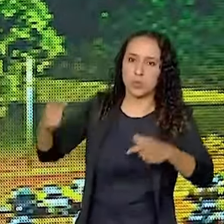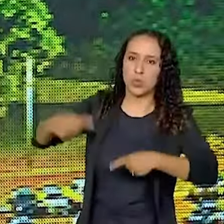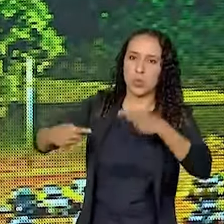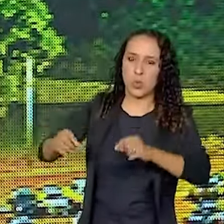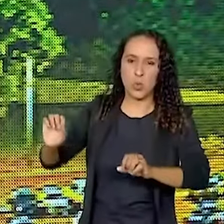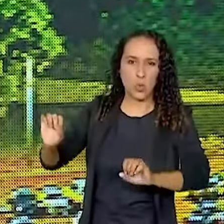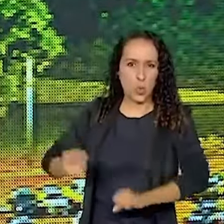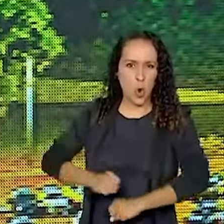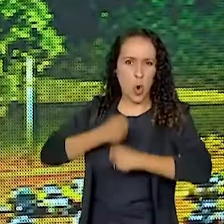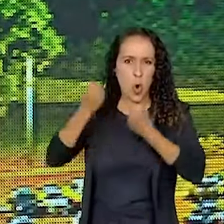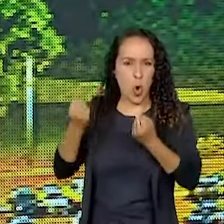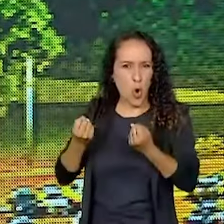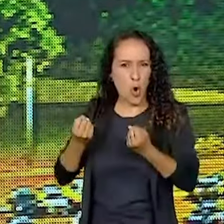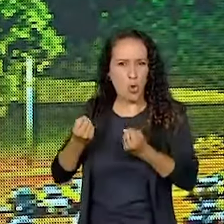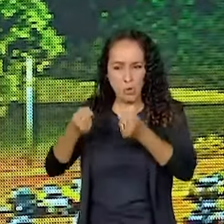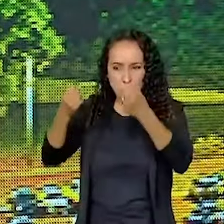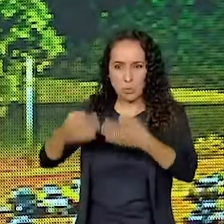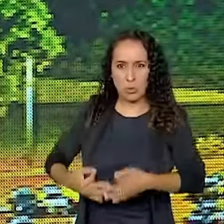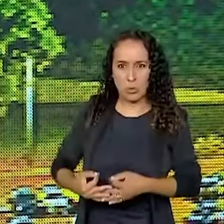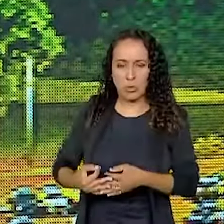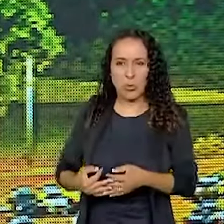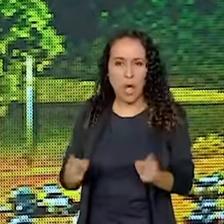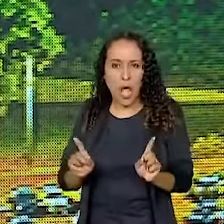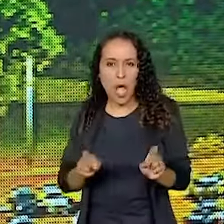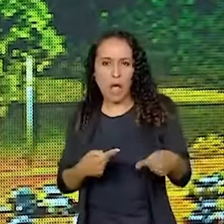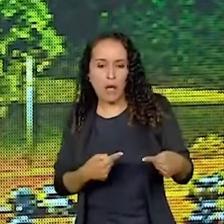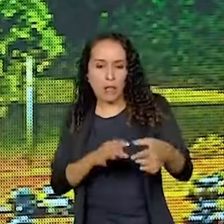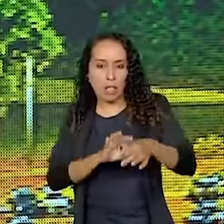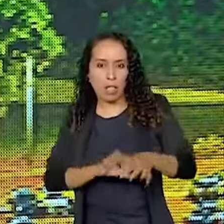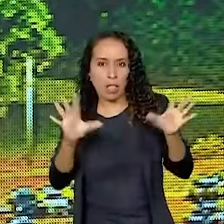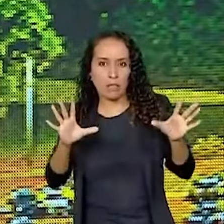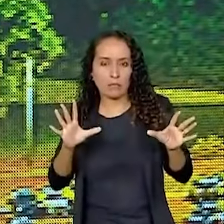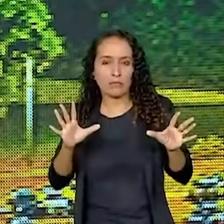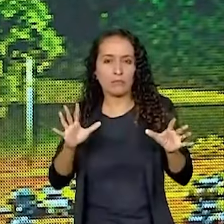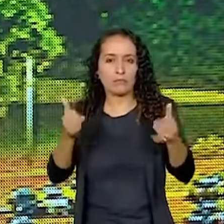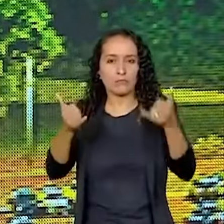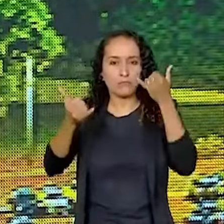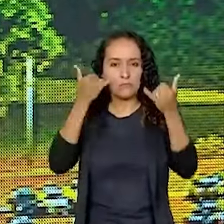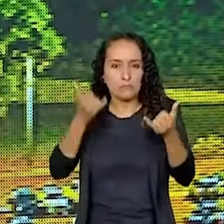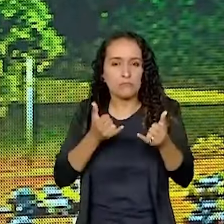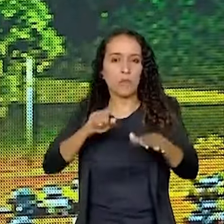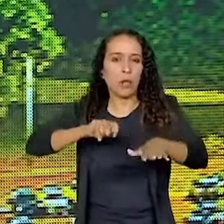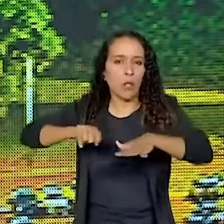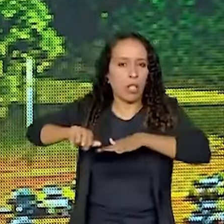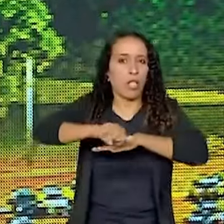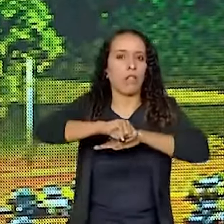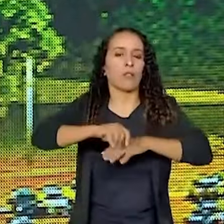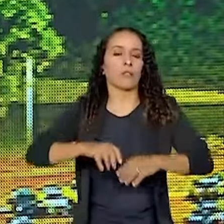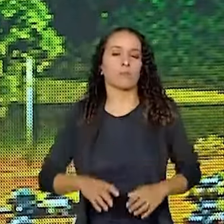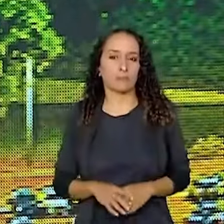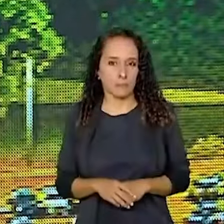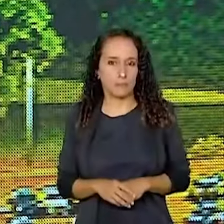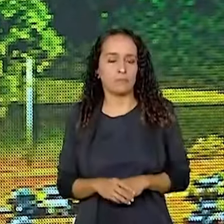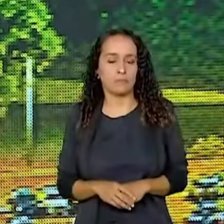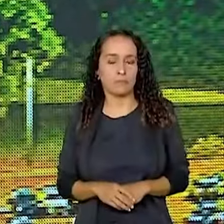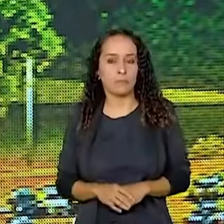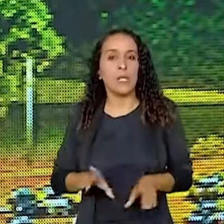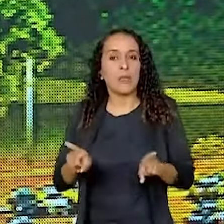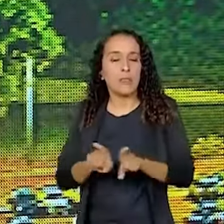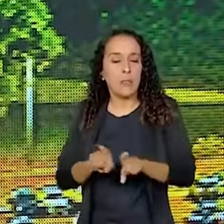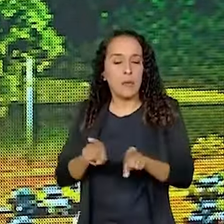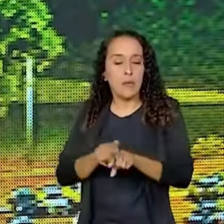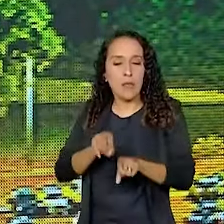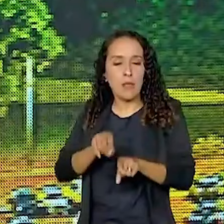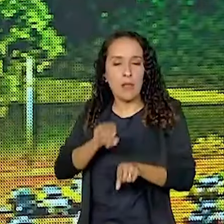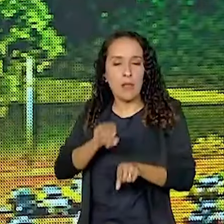de ódio, do discurso antidemocrático, das notícias fraudulentas. E se